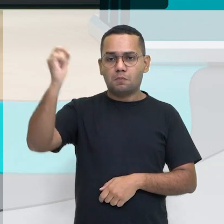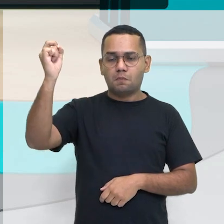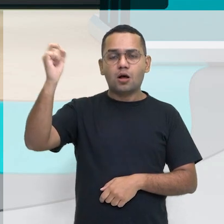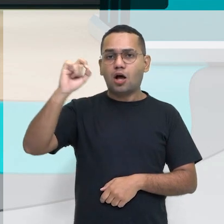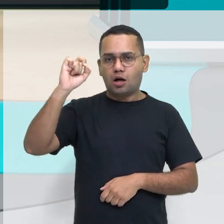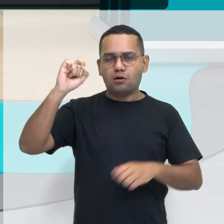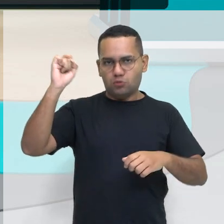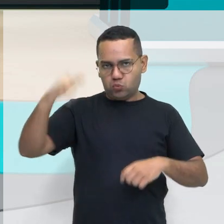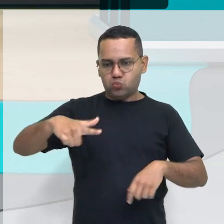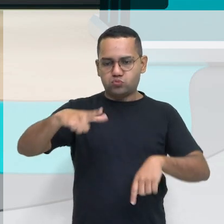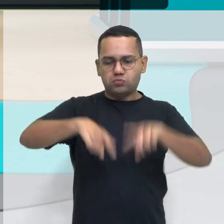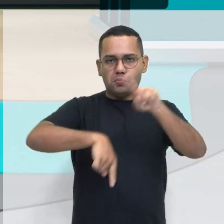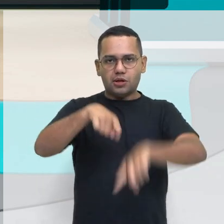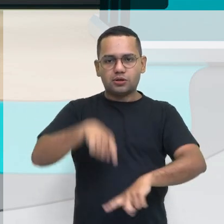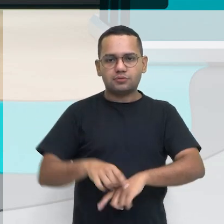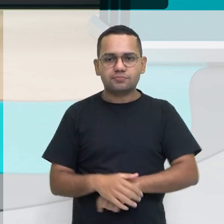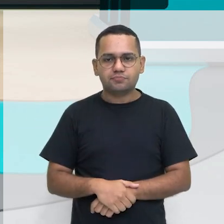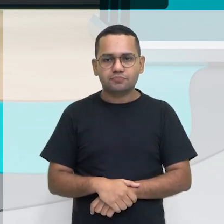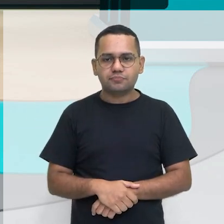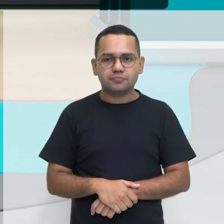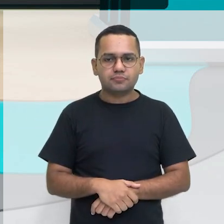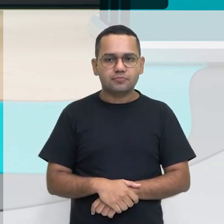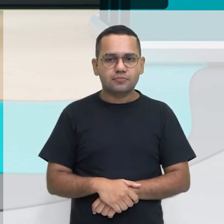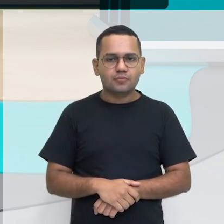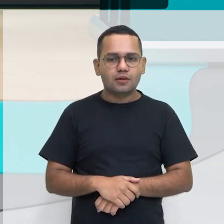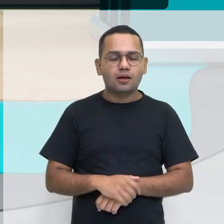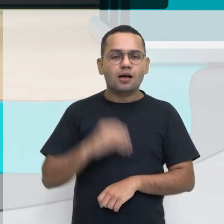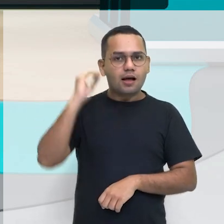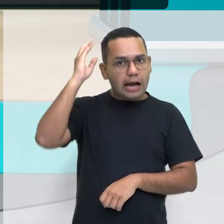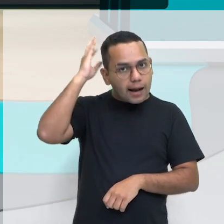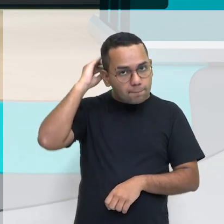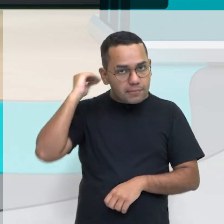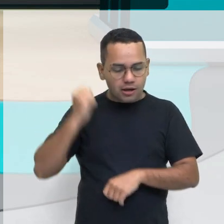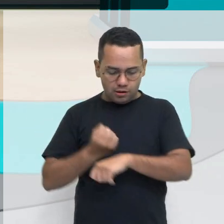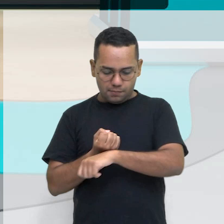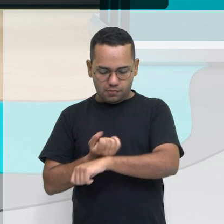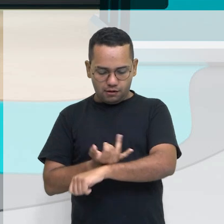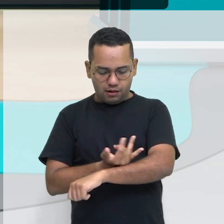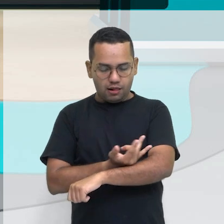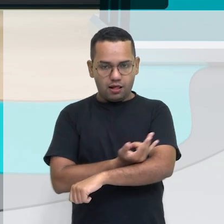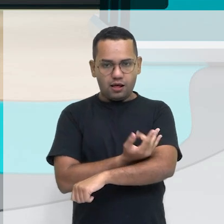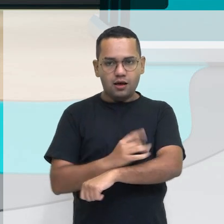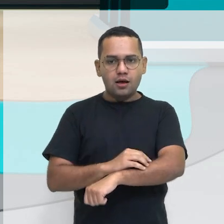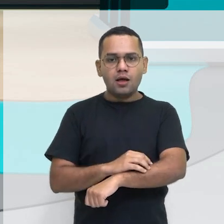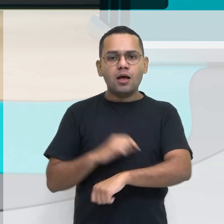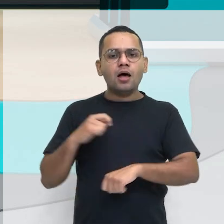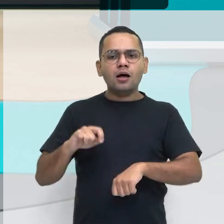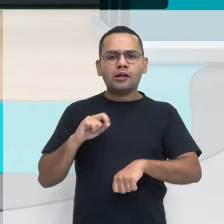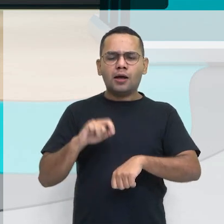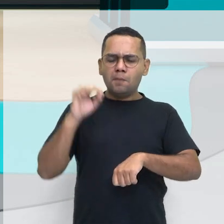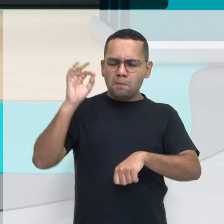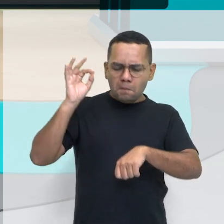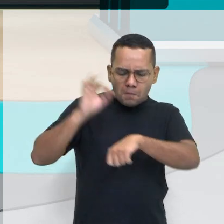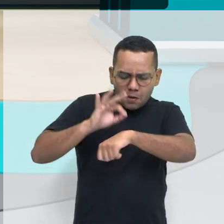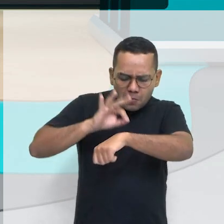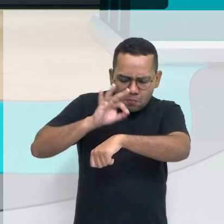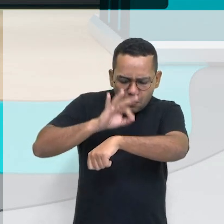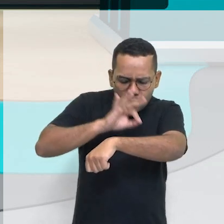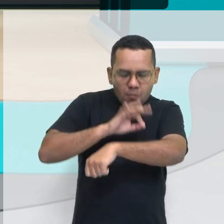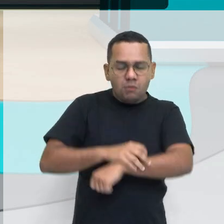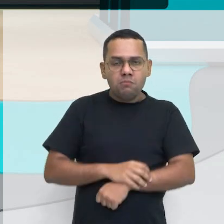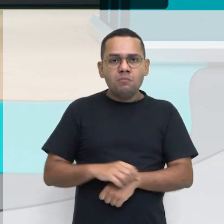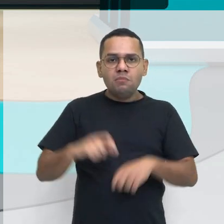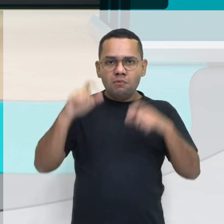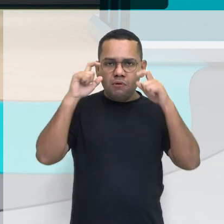plástico. Os cabelos e pelos são colocados um a um, os olhos